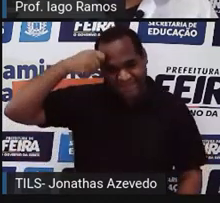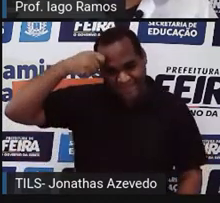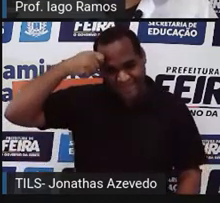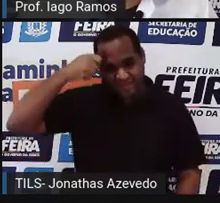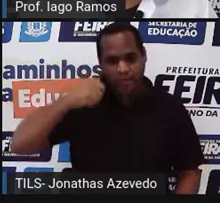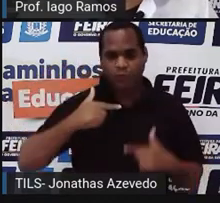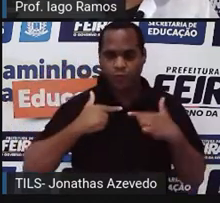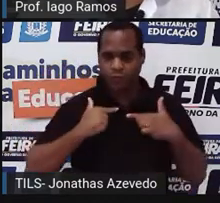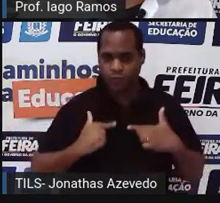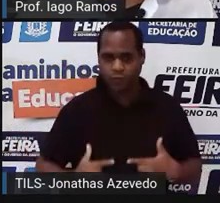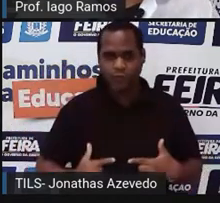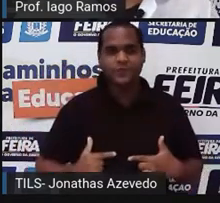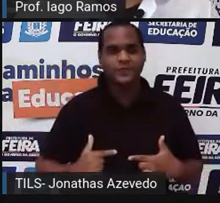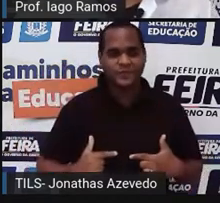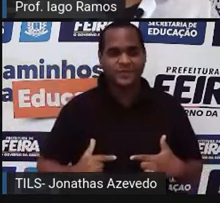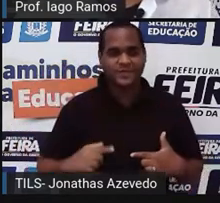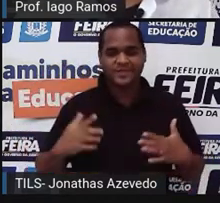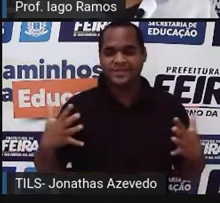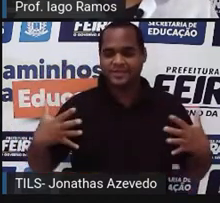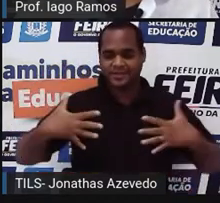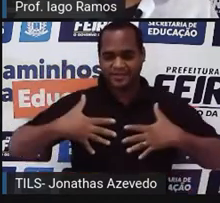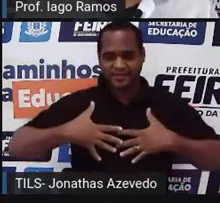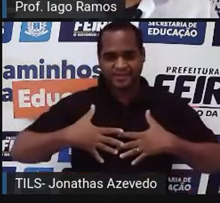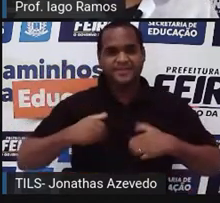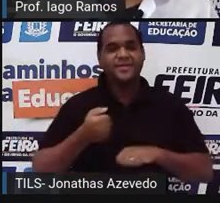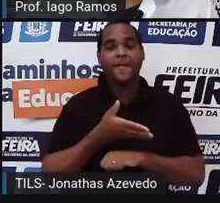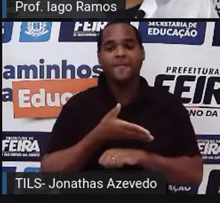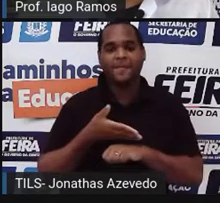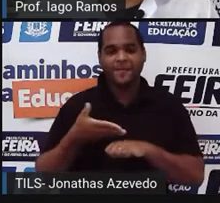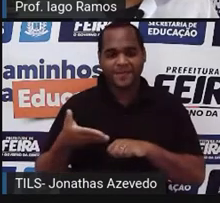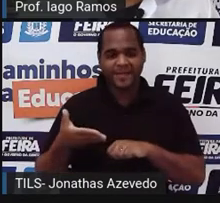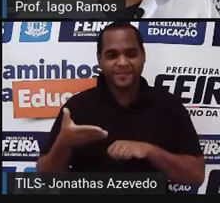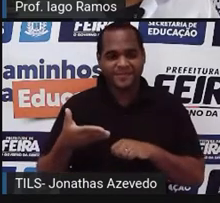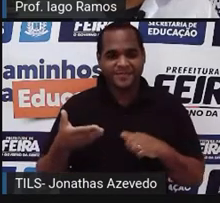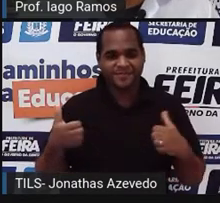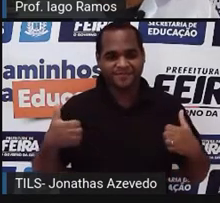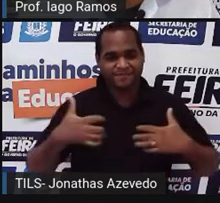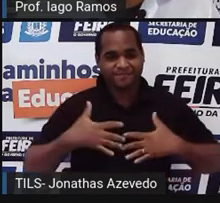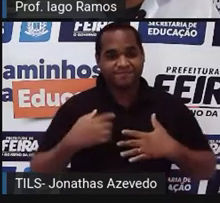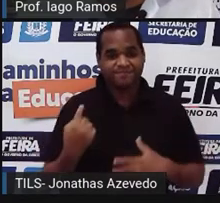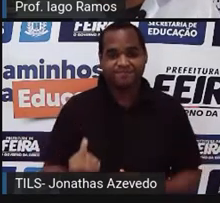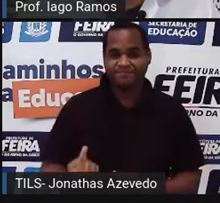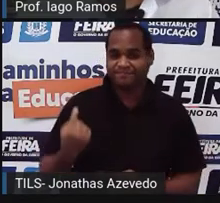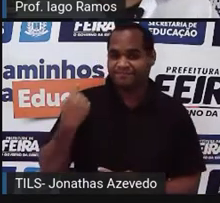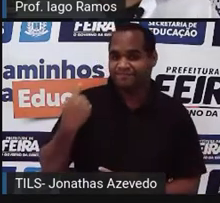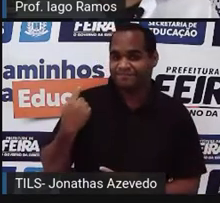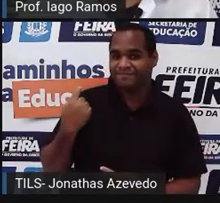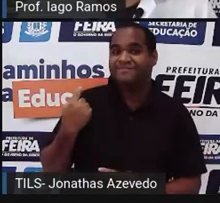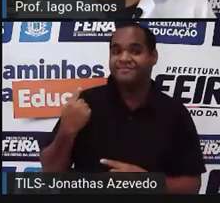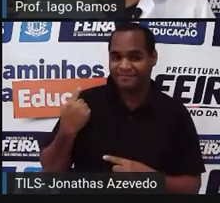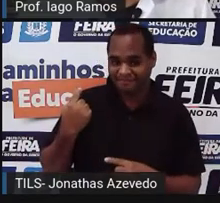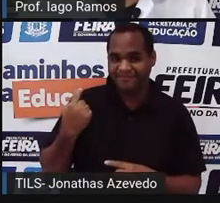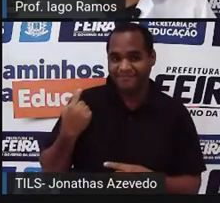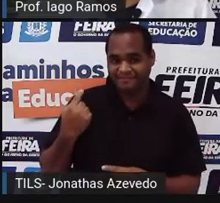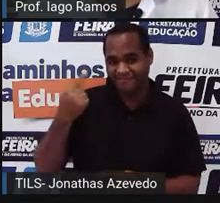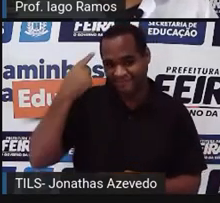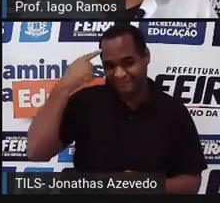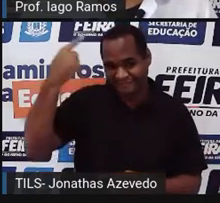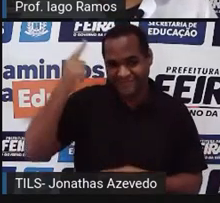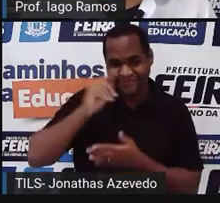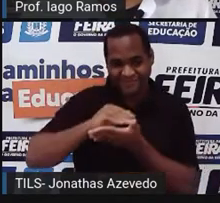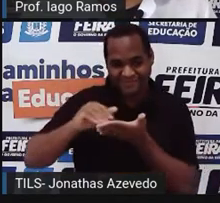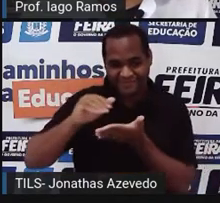sem estampas. Por cima, eu visto um jaleco branco. E atrás de mim, como sempre, o cartaz da